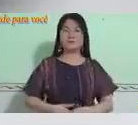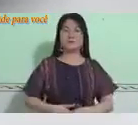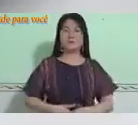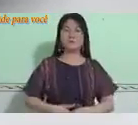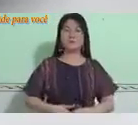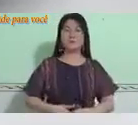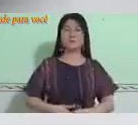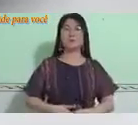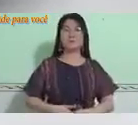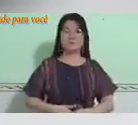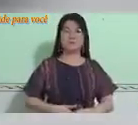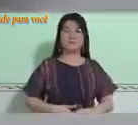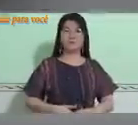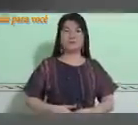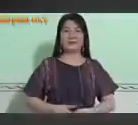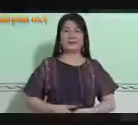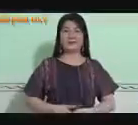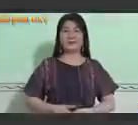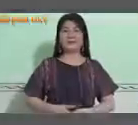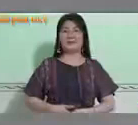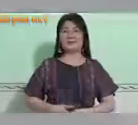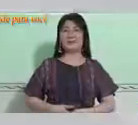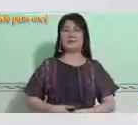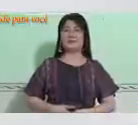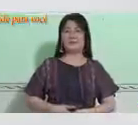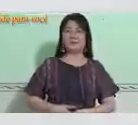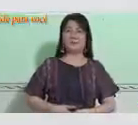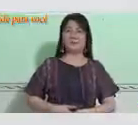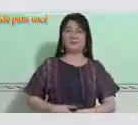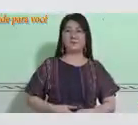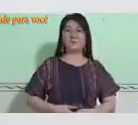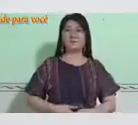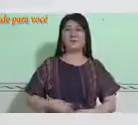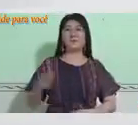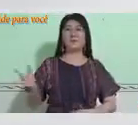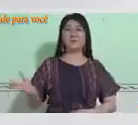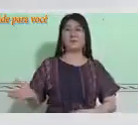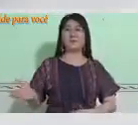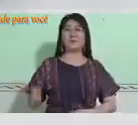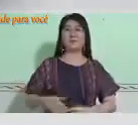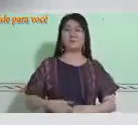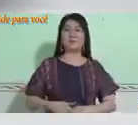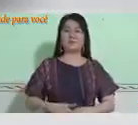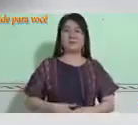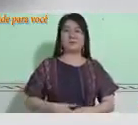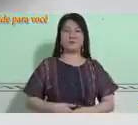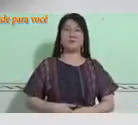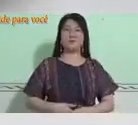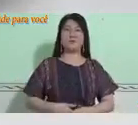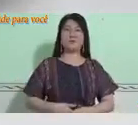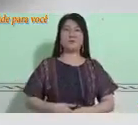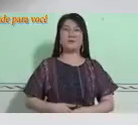occipital, por exemplo, embora costumem provocar dor quando são afetados, formigamento ou a